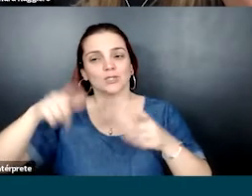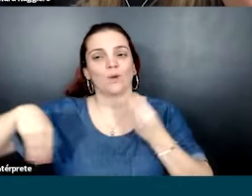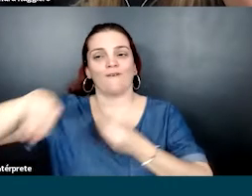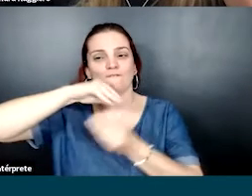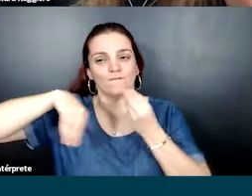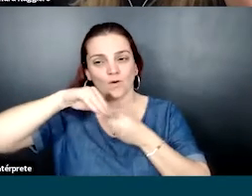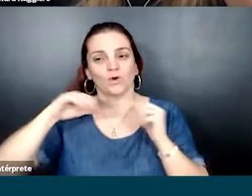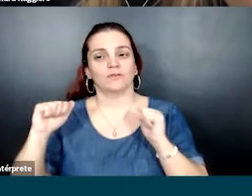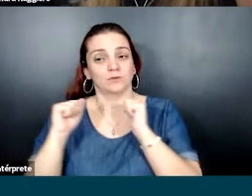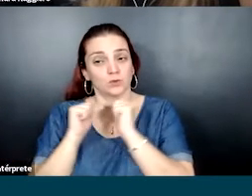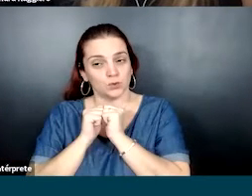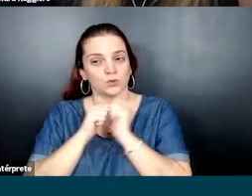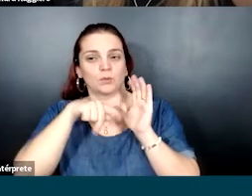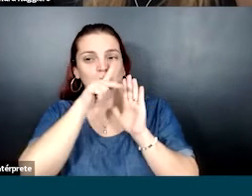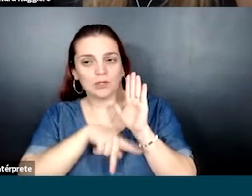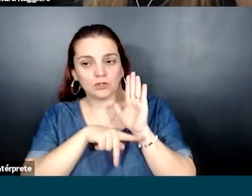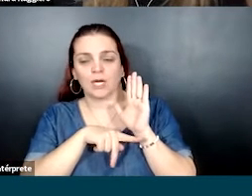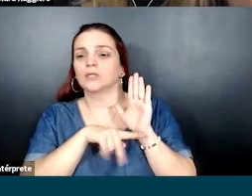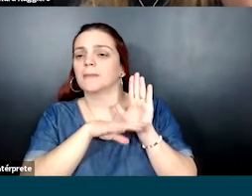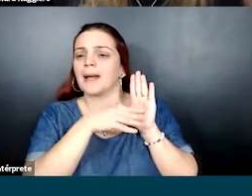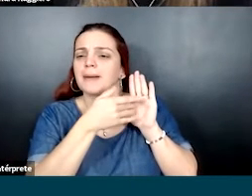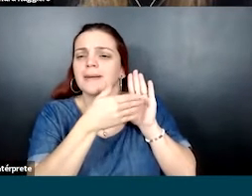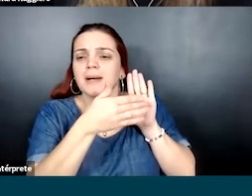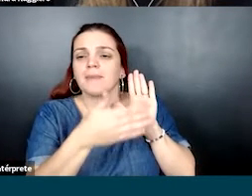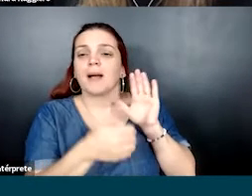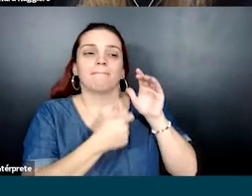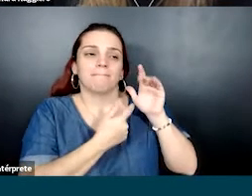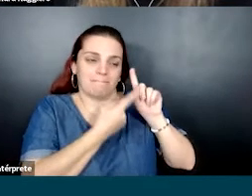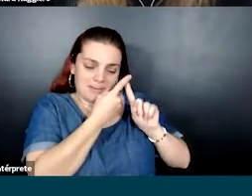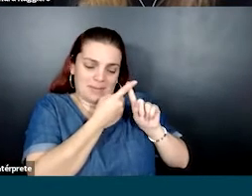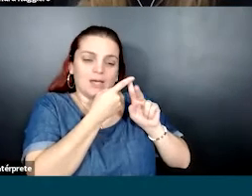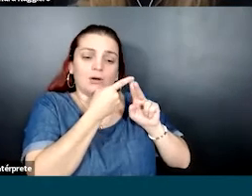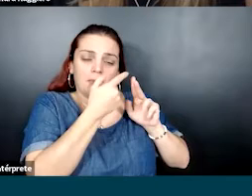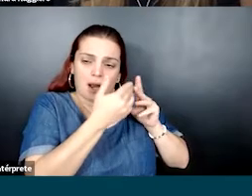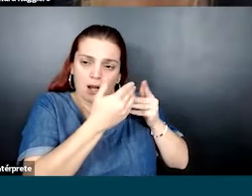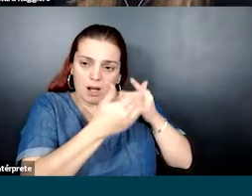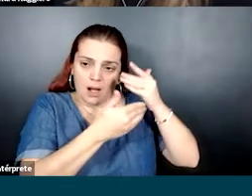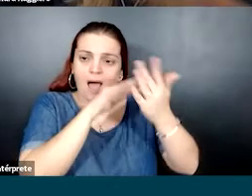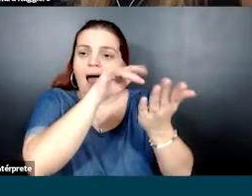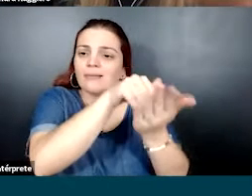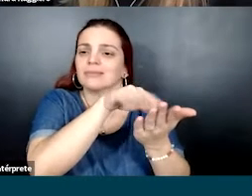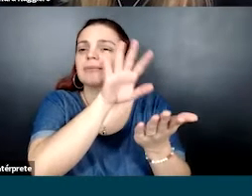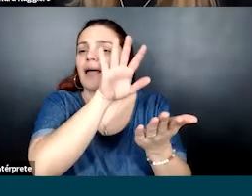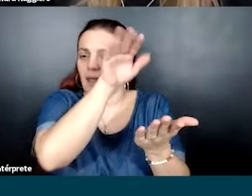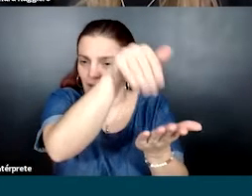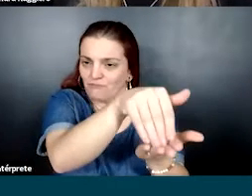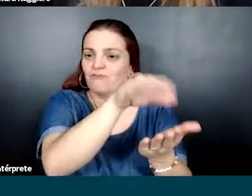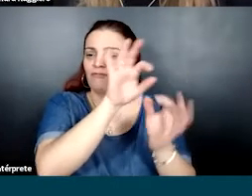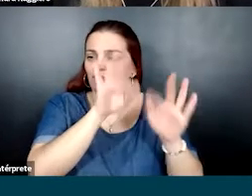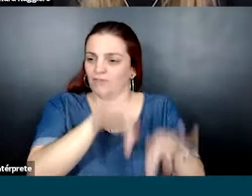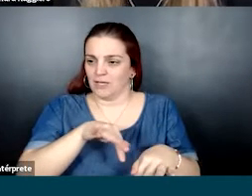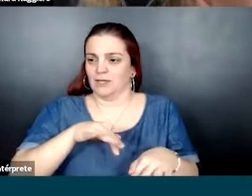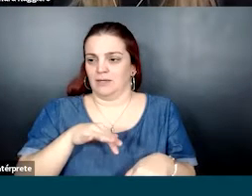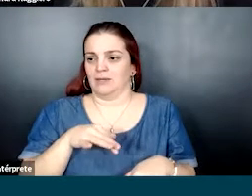envolvidas no projeto e ao longo de todo o ciclo. Porque pensar no produto por